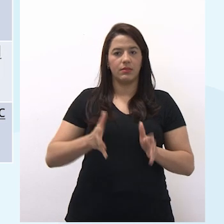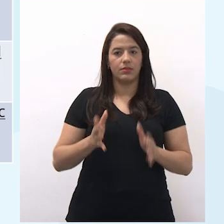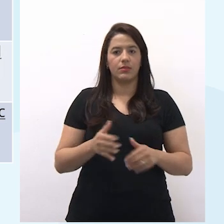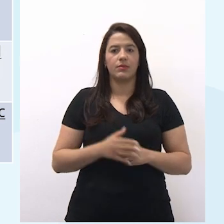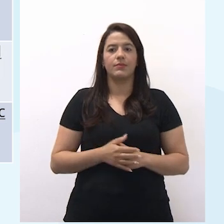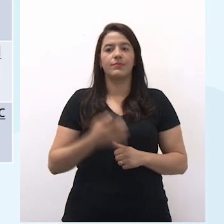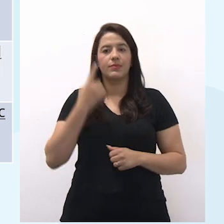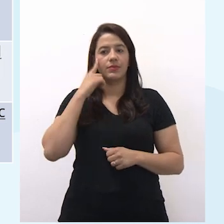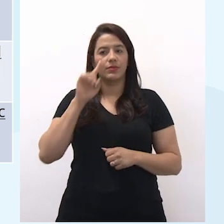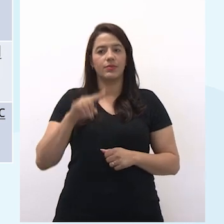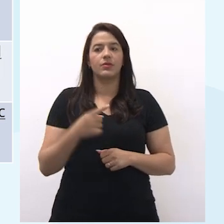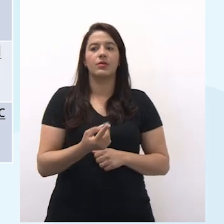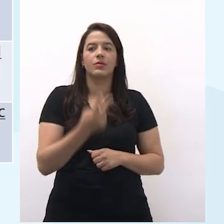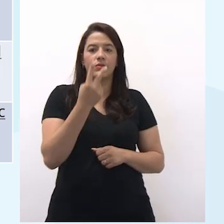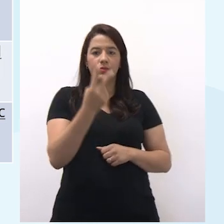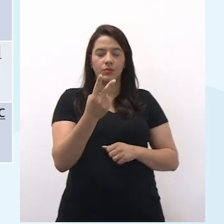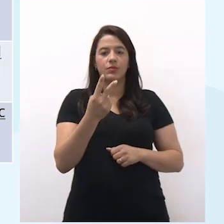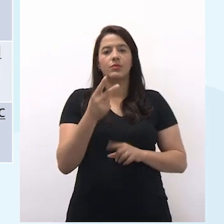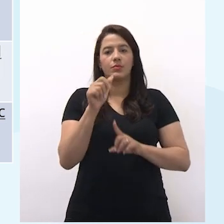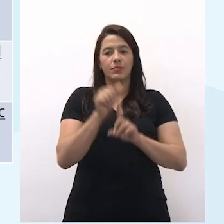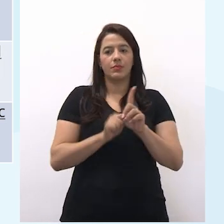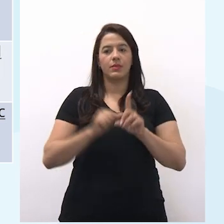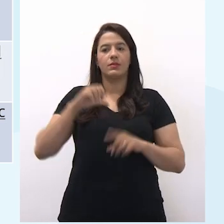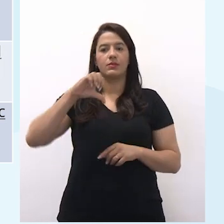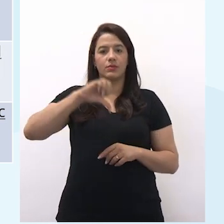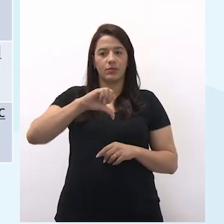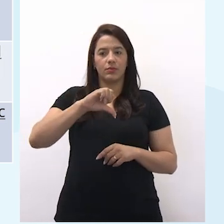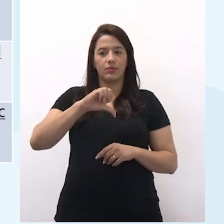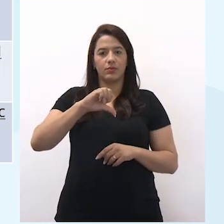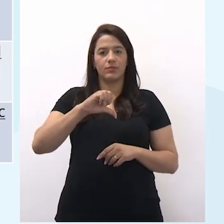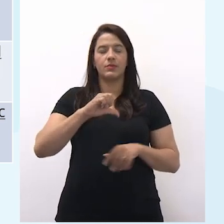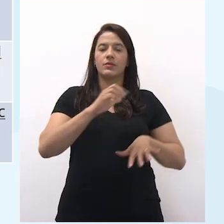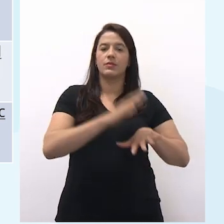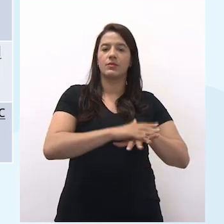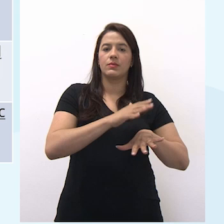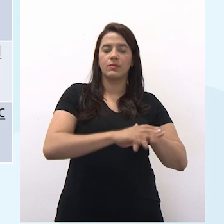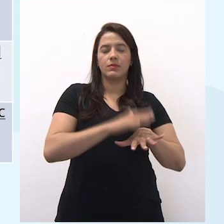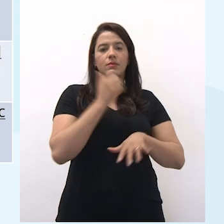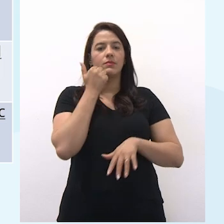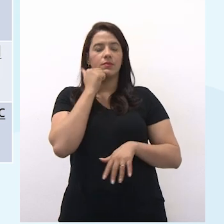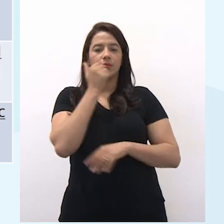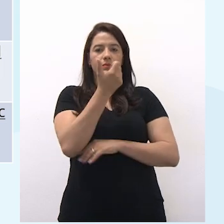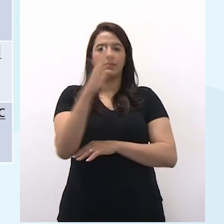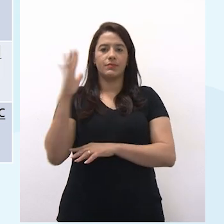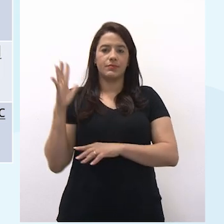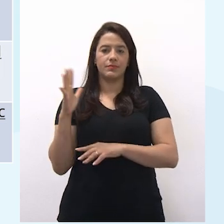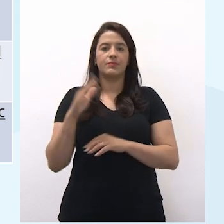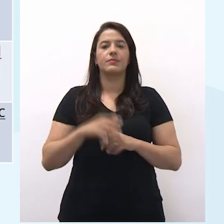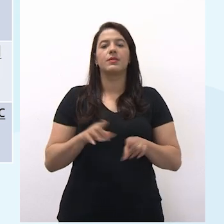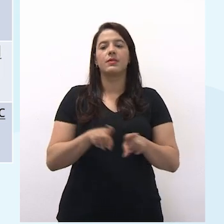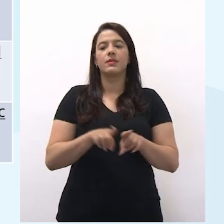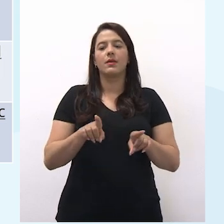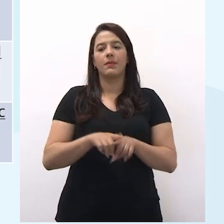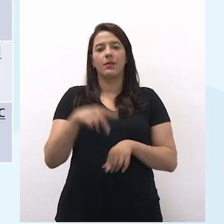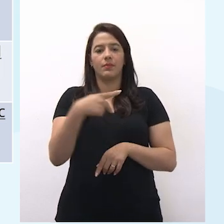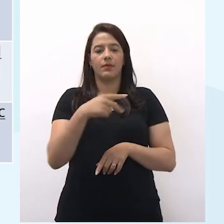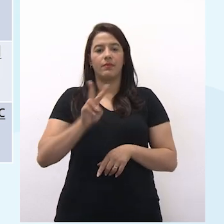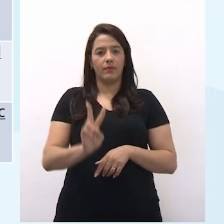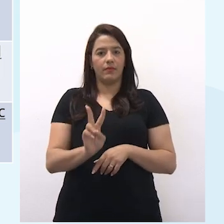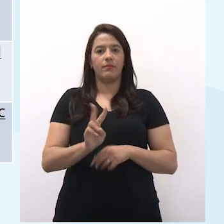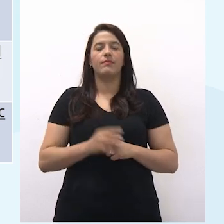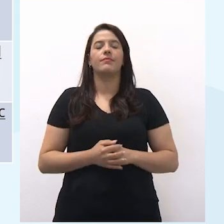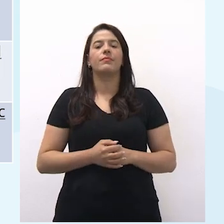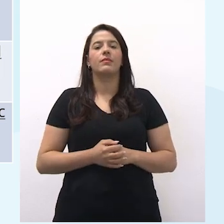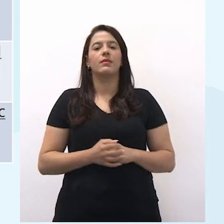ver, dia 2/9, né, da TPC de Ciências da Natureza e Matemática, Competências Socioemocionais e Projeto de Vida. E tem as